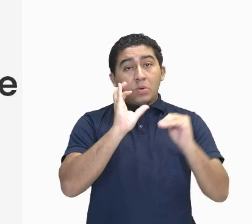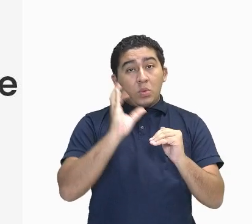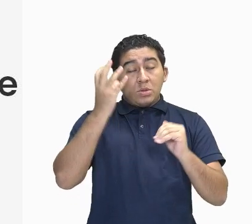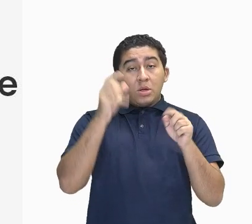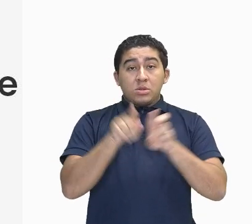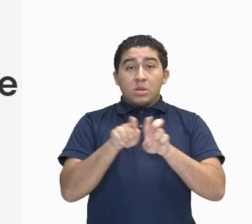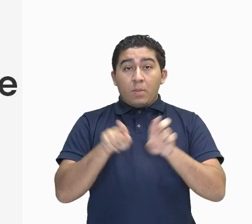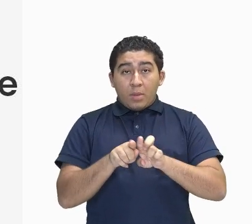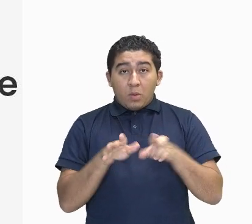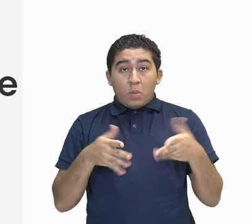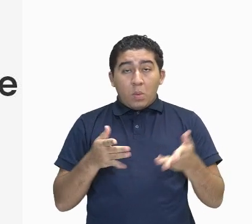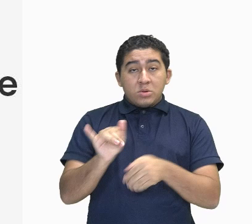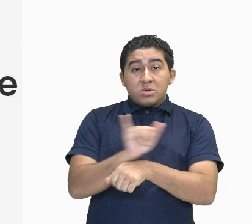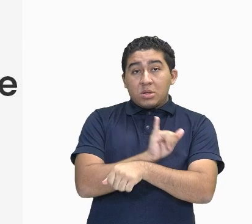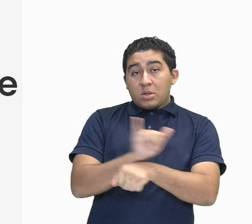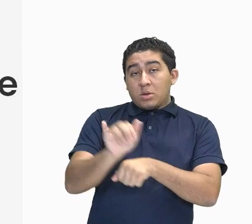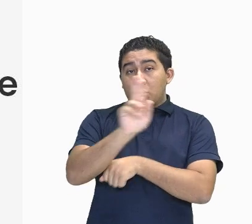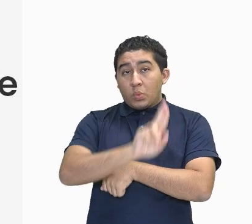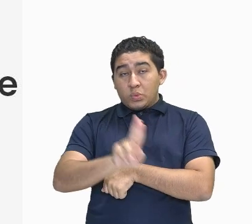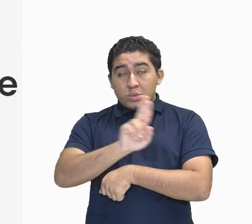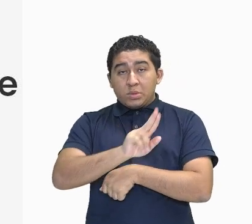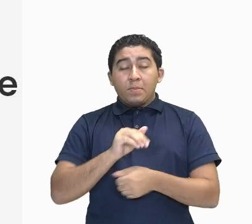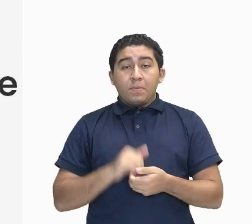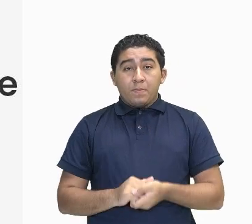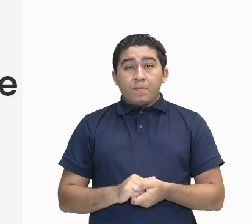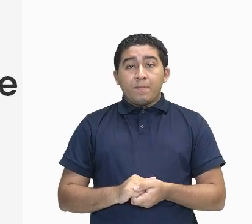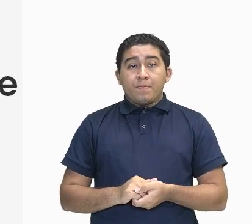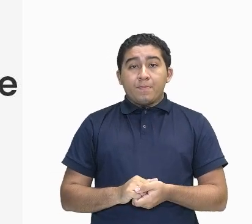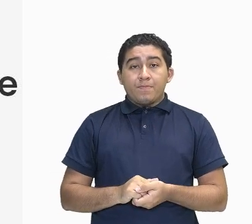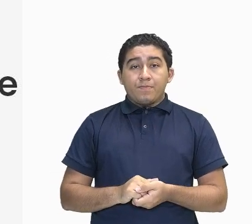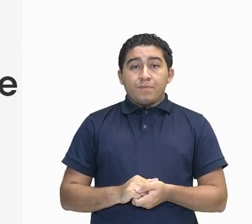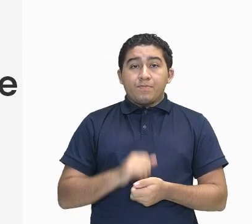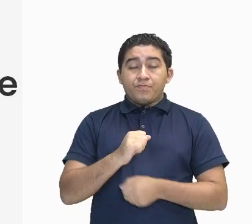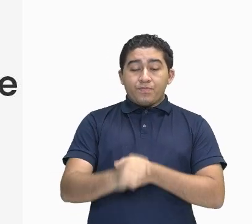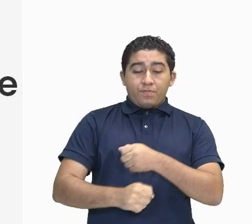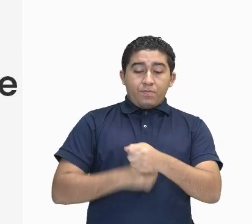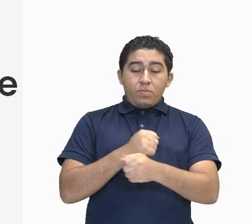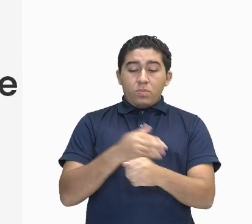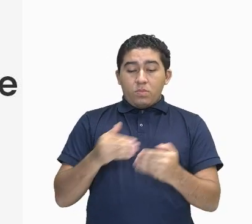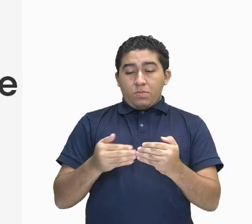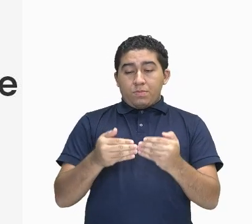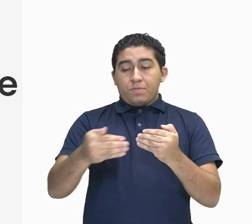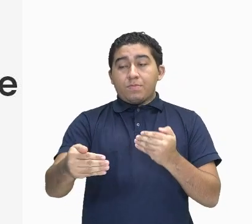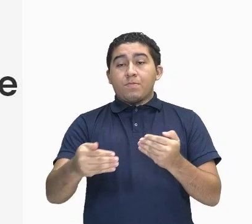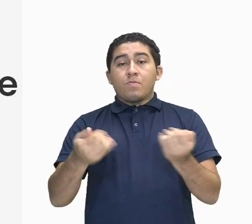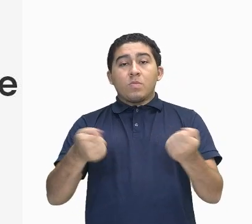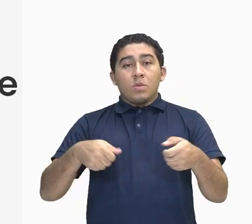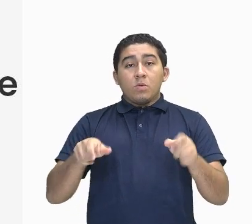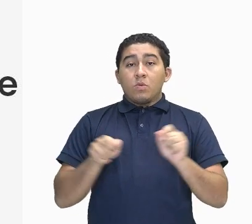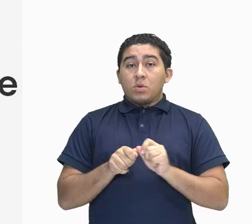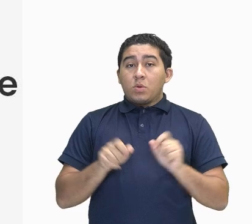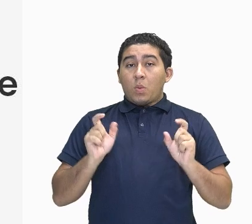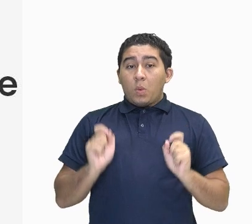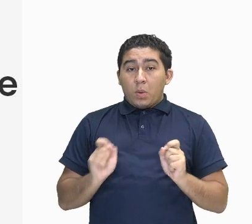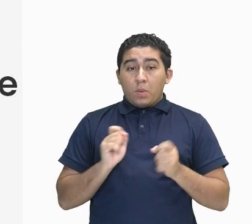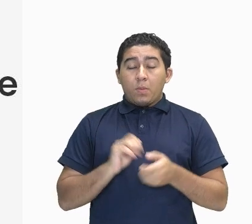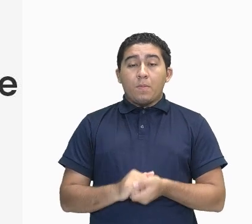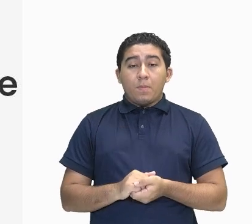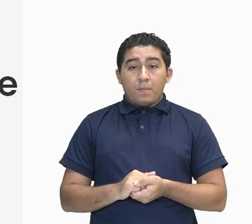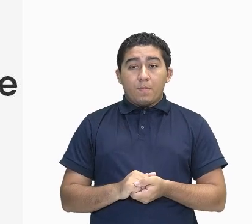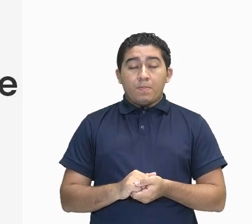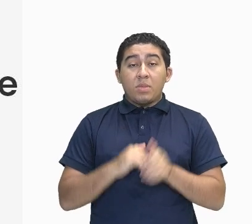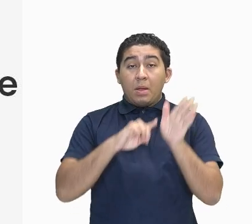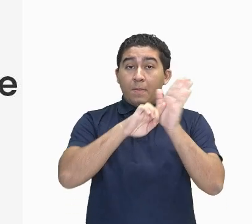são utilizadas. E com o passar dos anos, foi necessário realizar, né, censos,